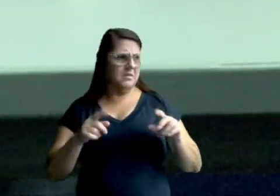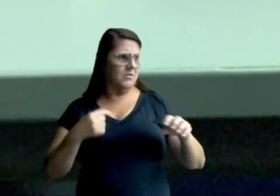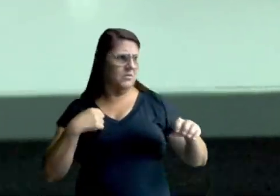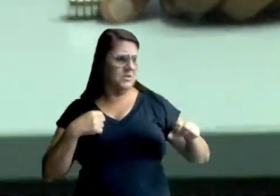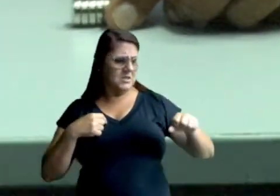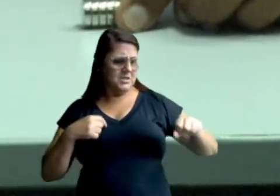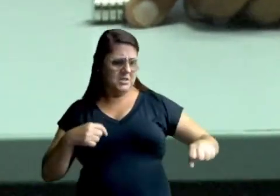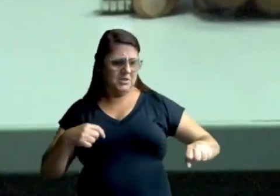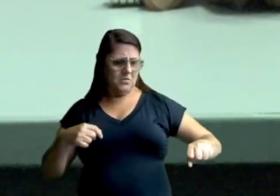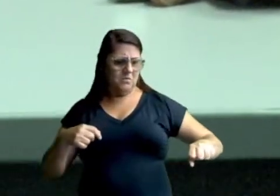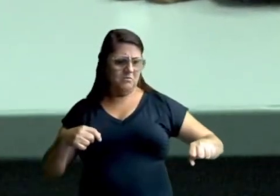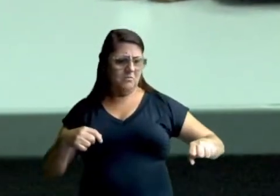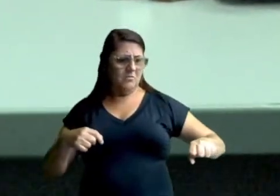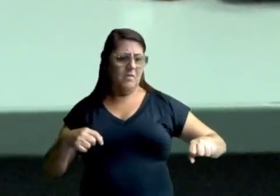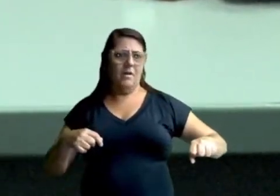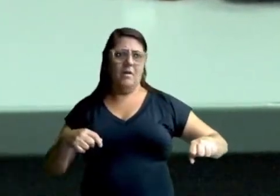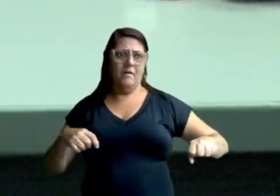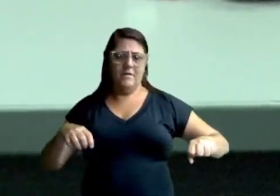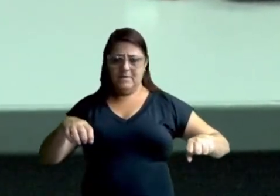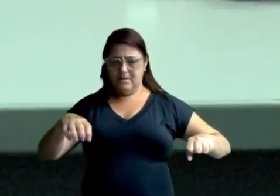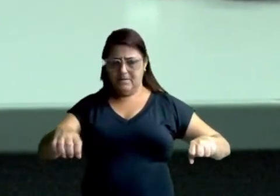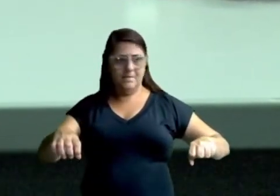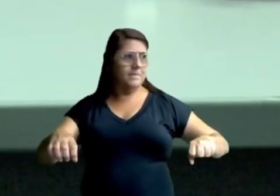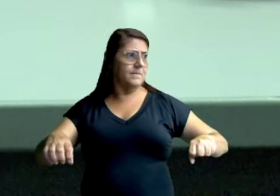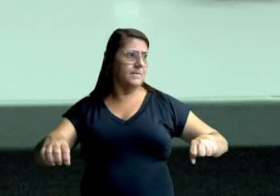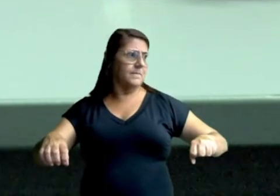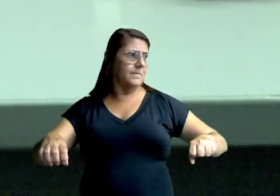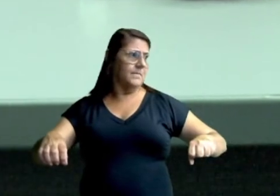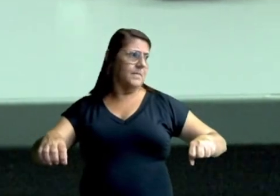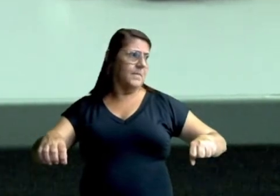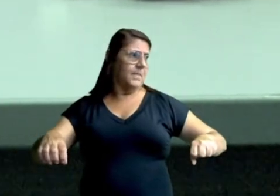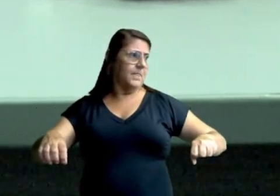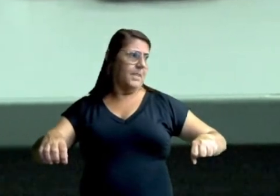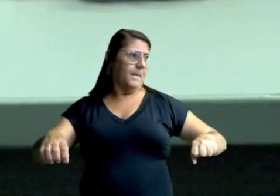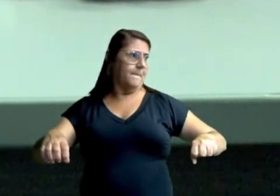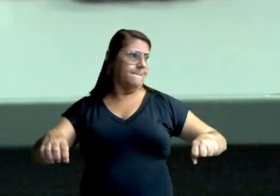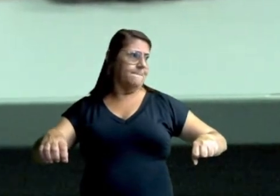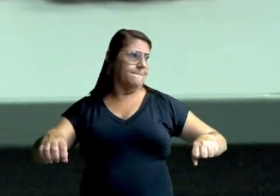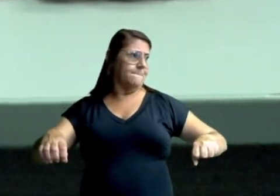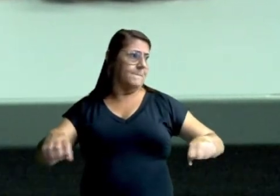aqui, tá? Com a aceleração, será o que aqui? Maior ou menor?